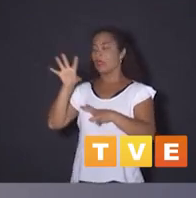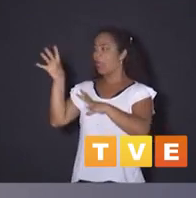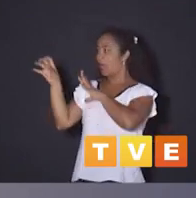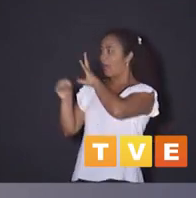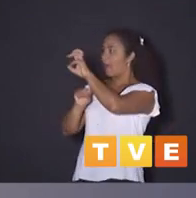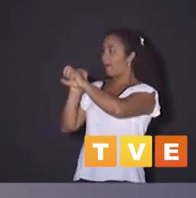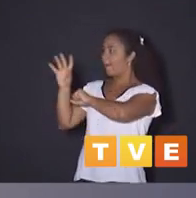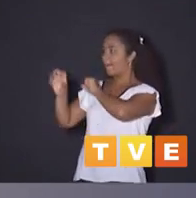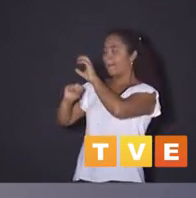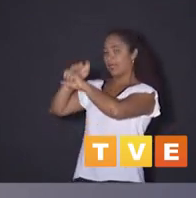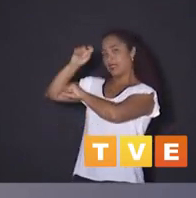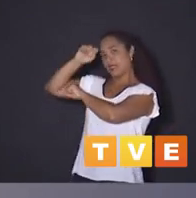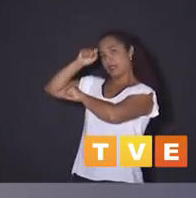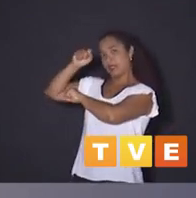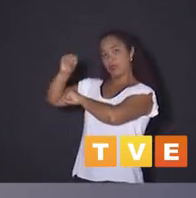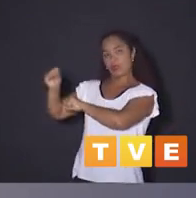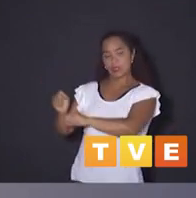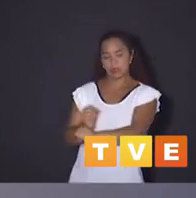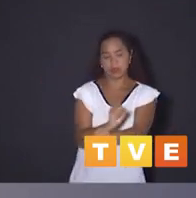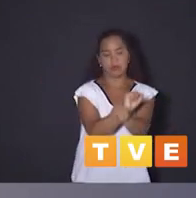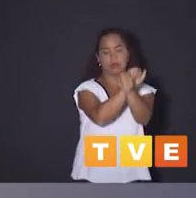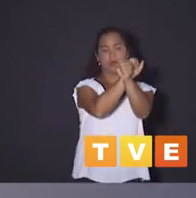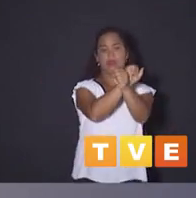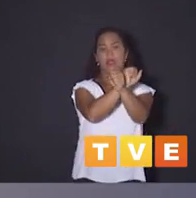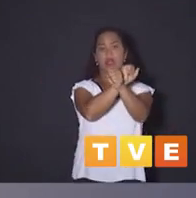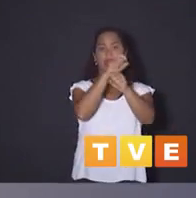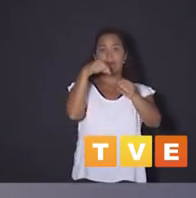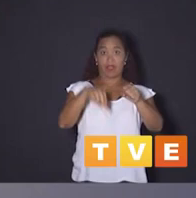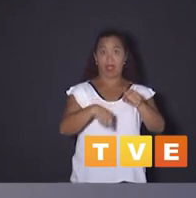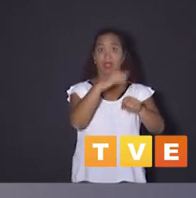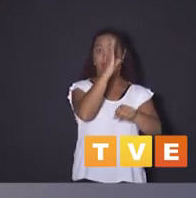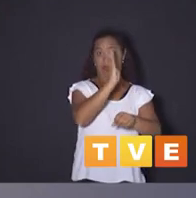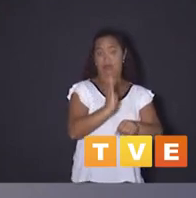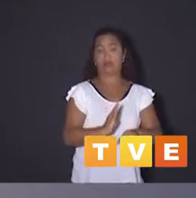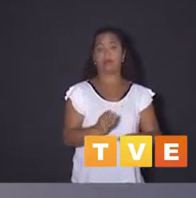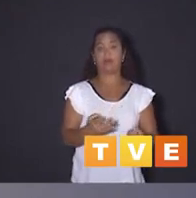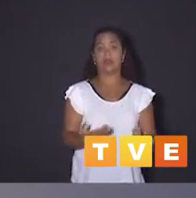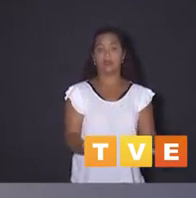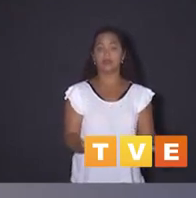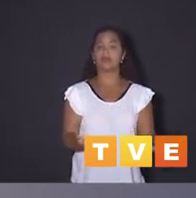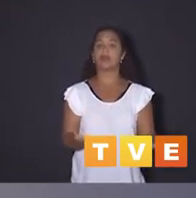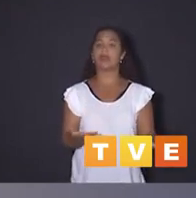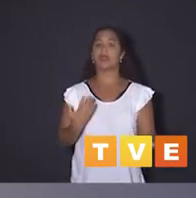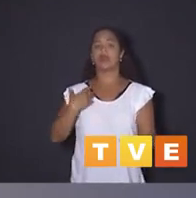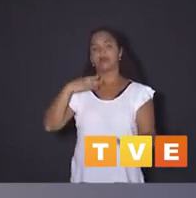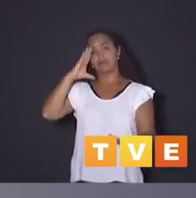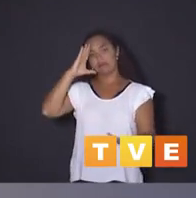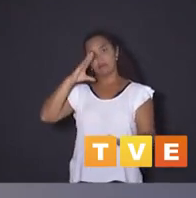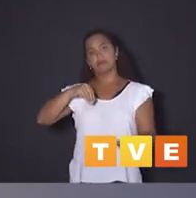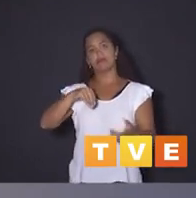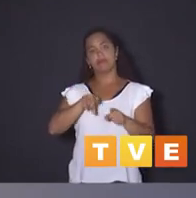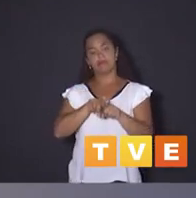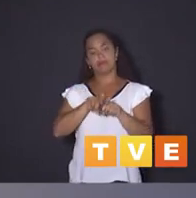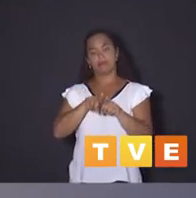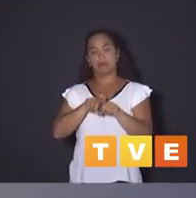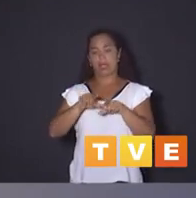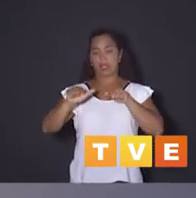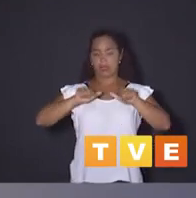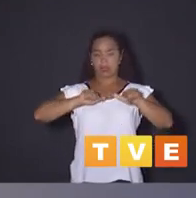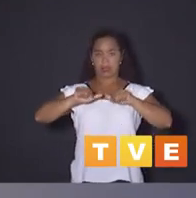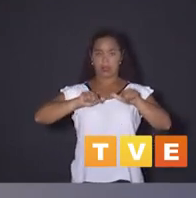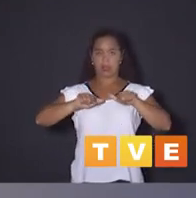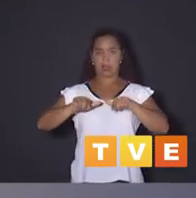duas cidades minhas ancestrais nessa terra chamada brasil eu tenho aprendido o trabalho de design como essa maneira